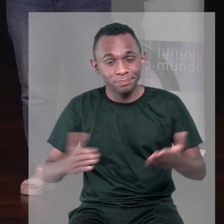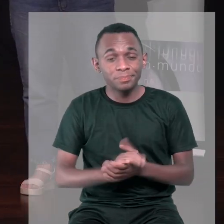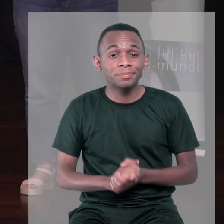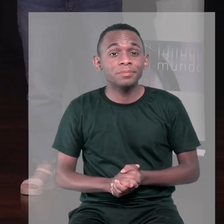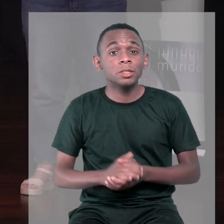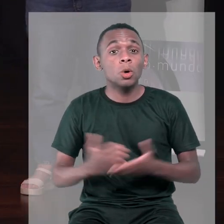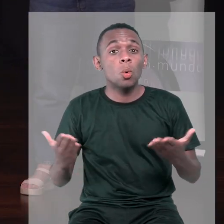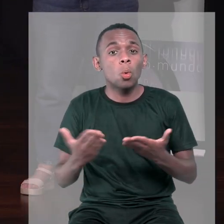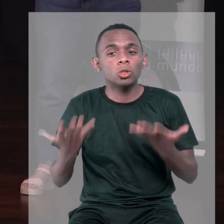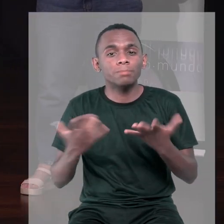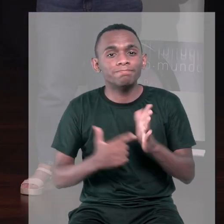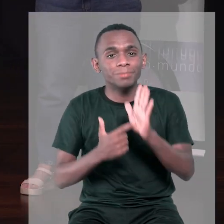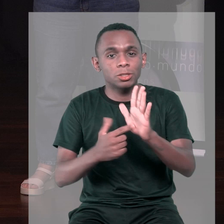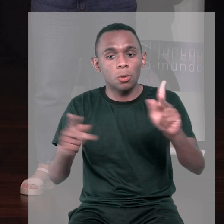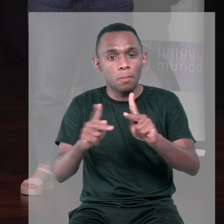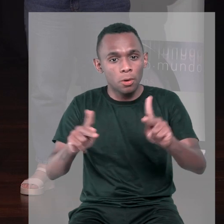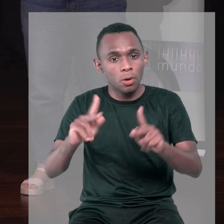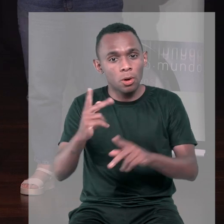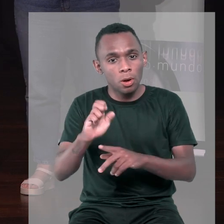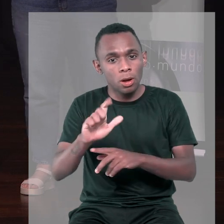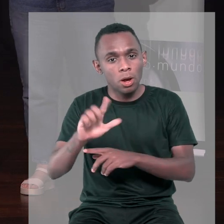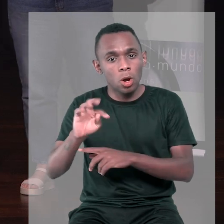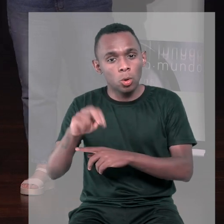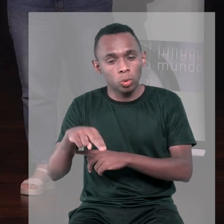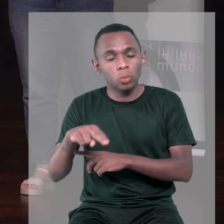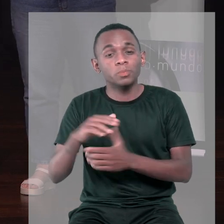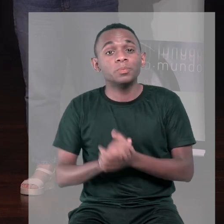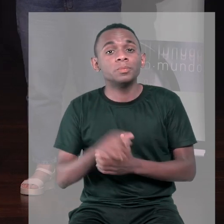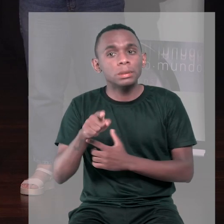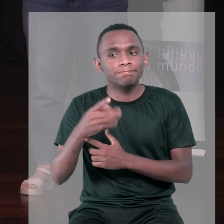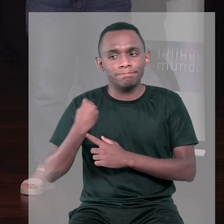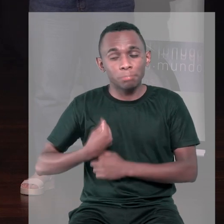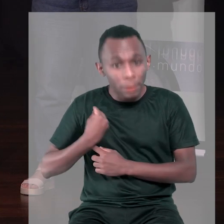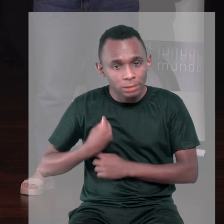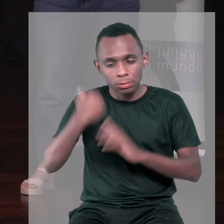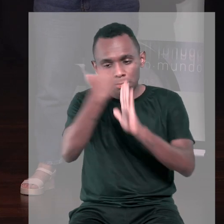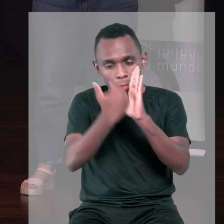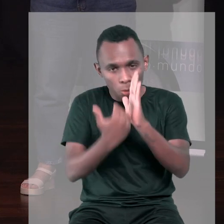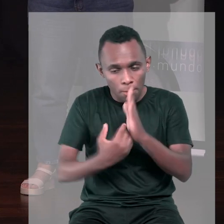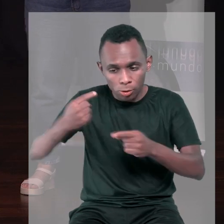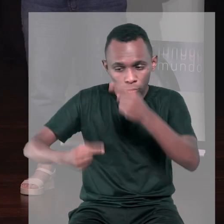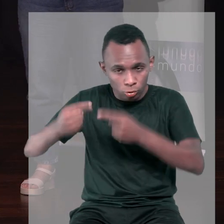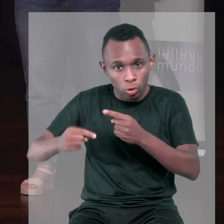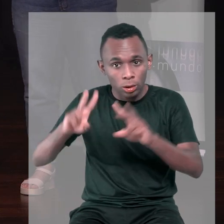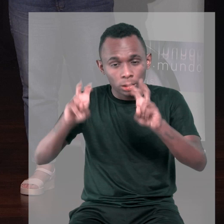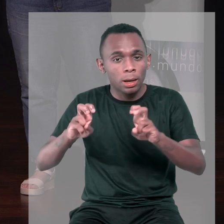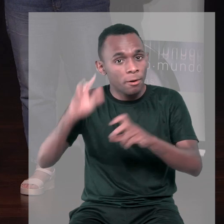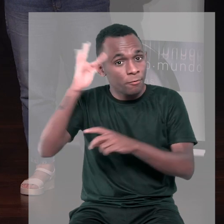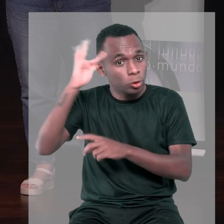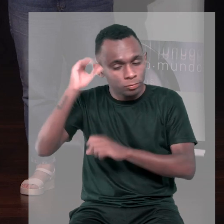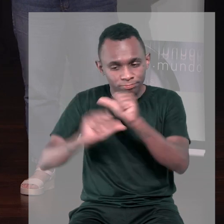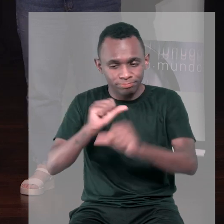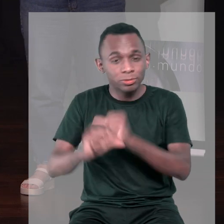Mundo sem pensamento, sem ideologia, sem memória. O Sempre um Papo é viabilizado através